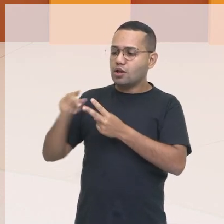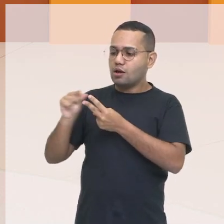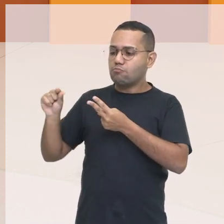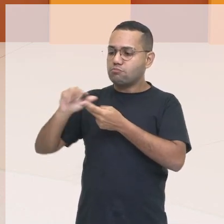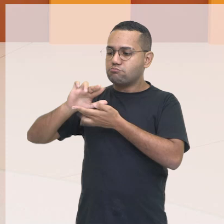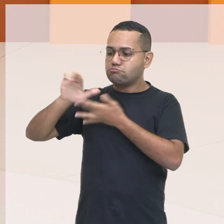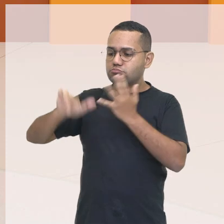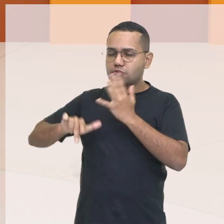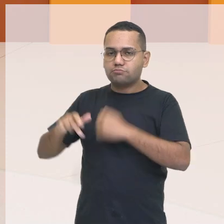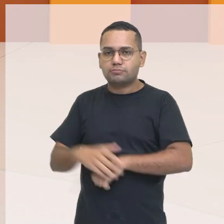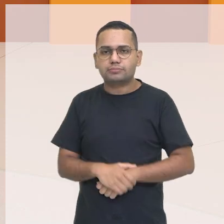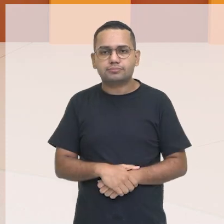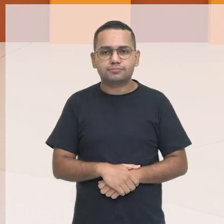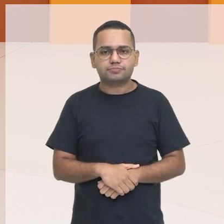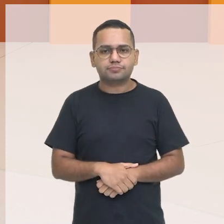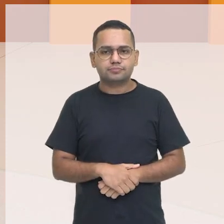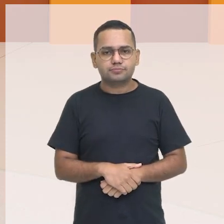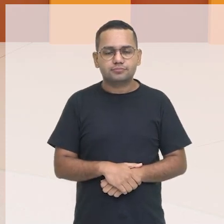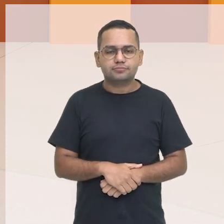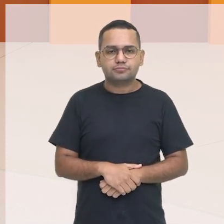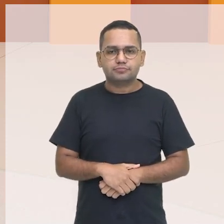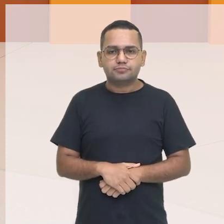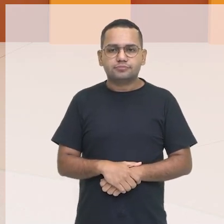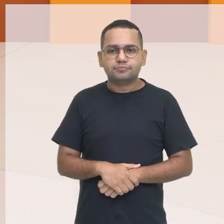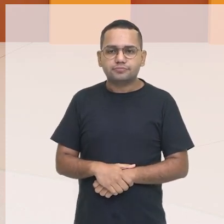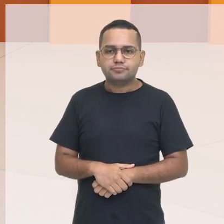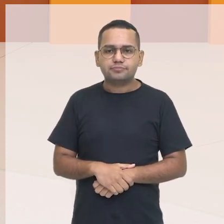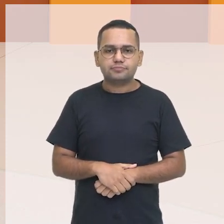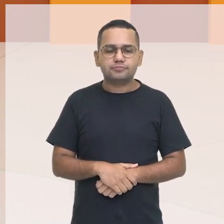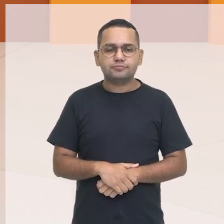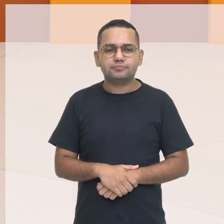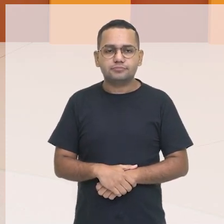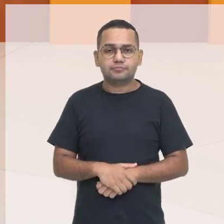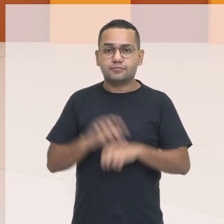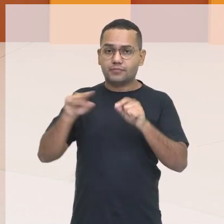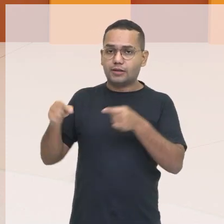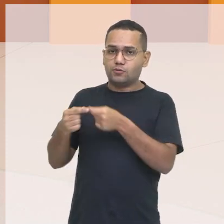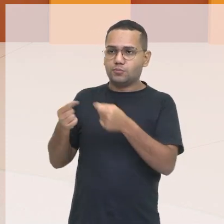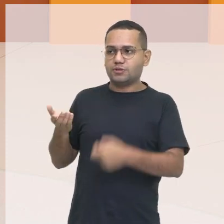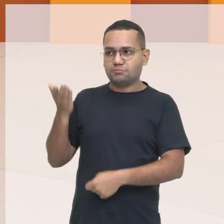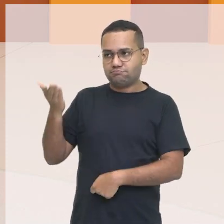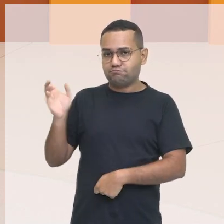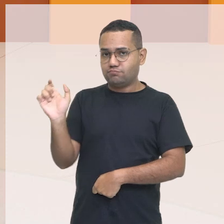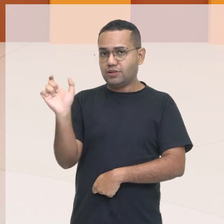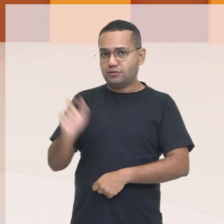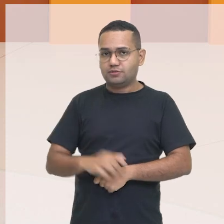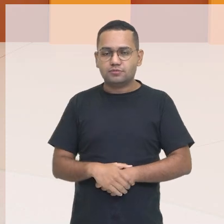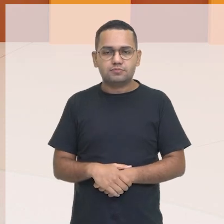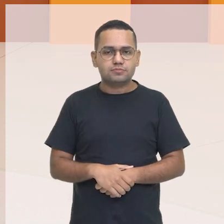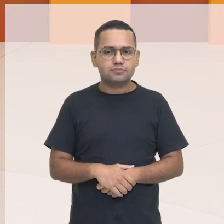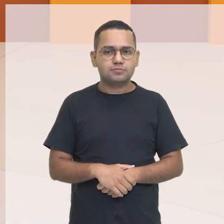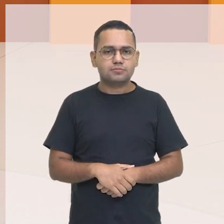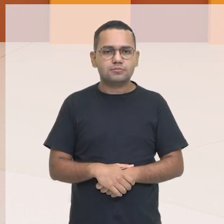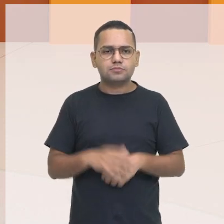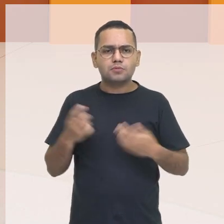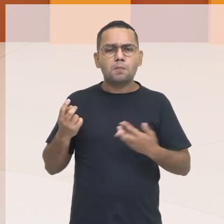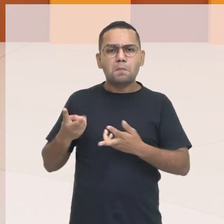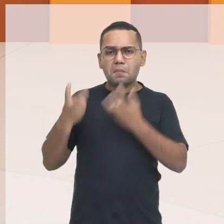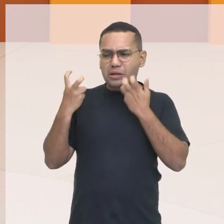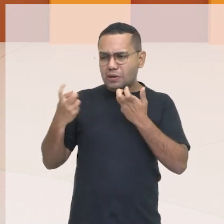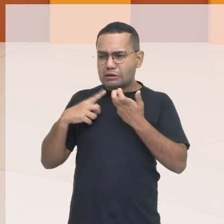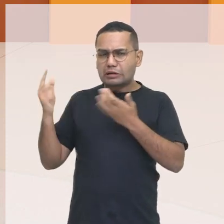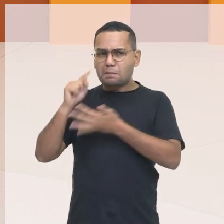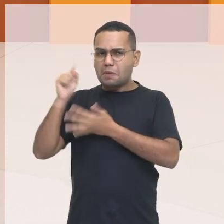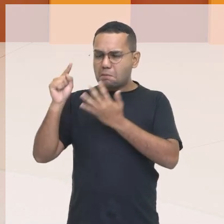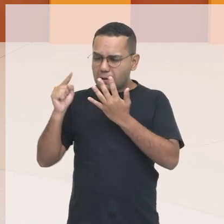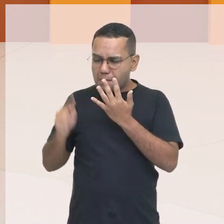questionamento, essa é a postura, né, o posicionamento da bioética. É olhar para esses limites, os avanços